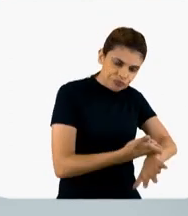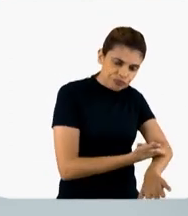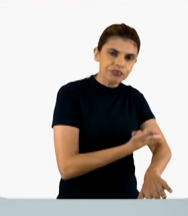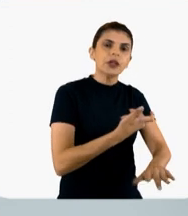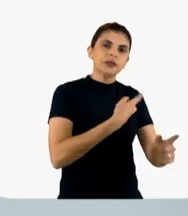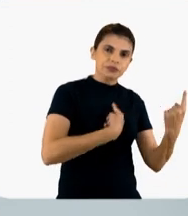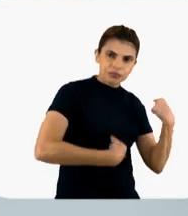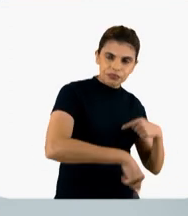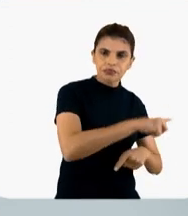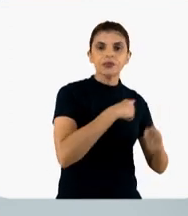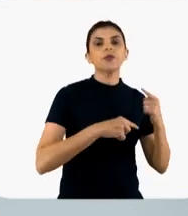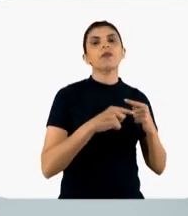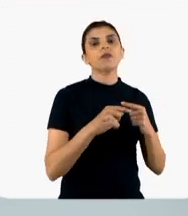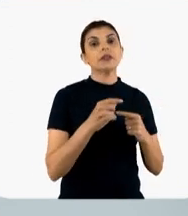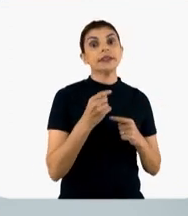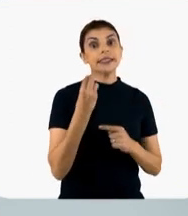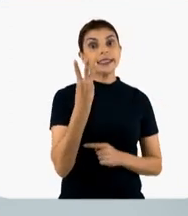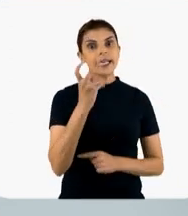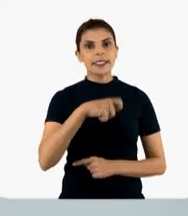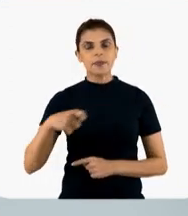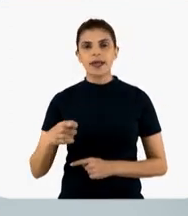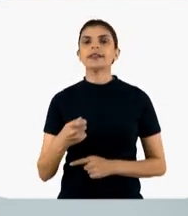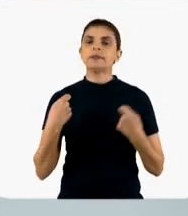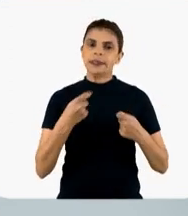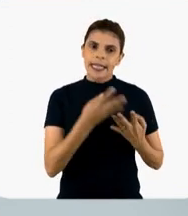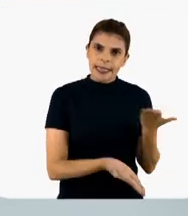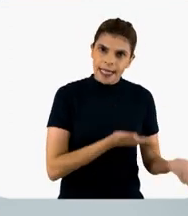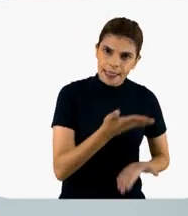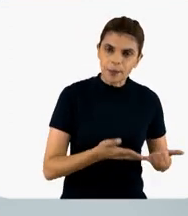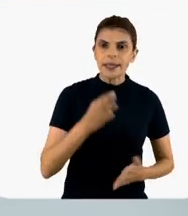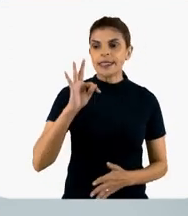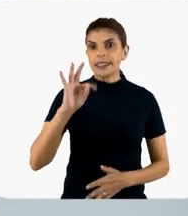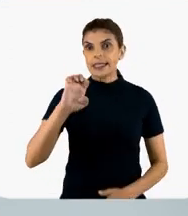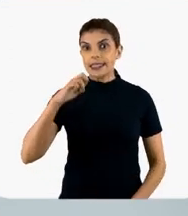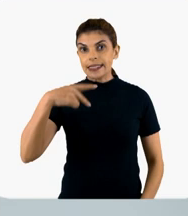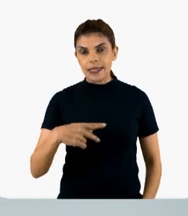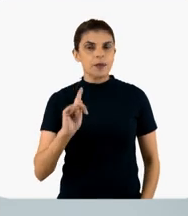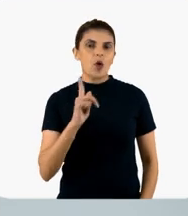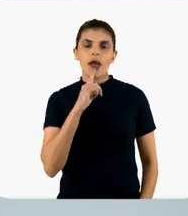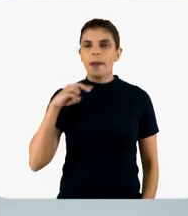aí vai ser a anticoagulação por pelo menos 3 meses, né? Tratamento de TEP, não